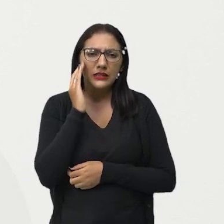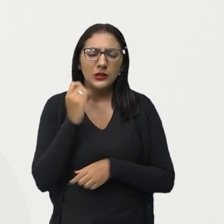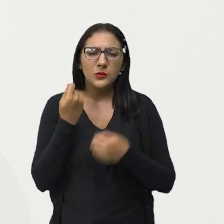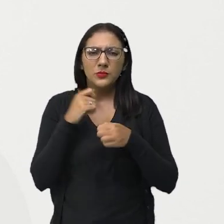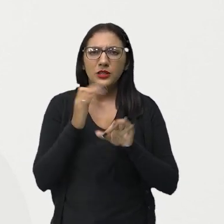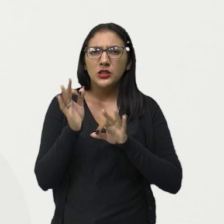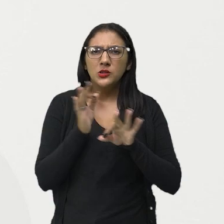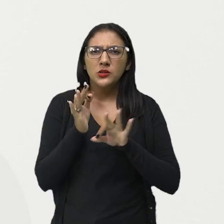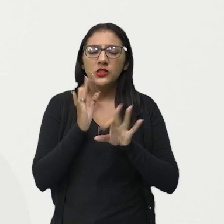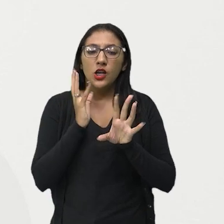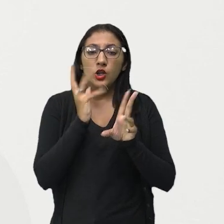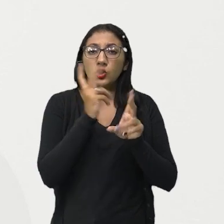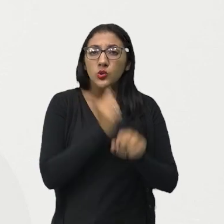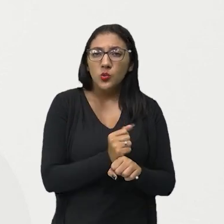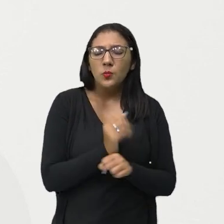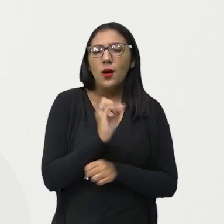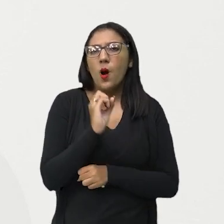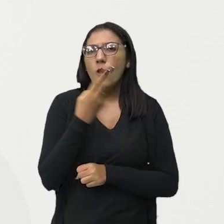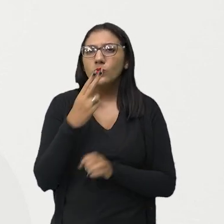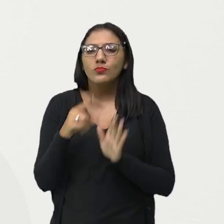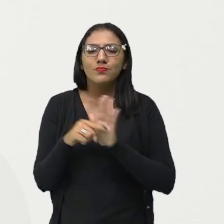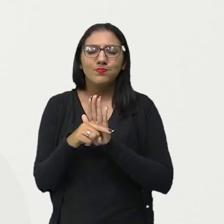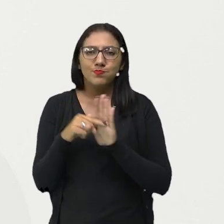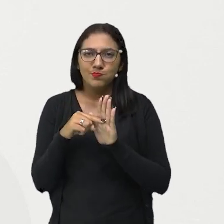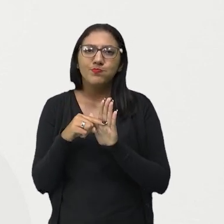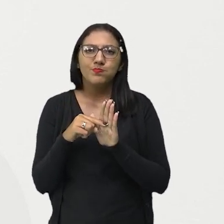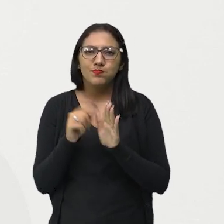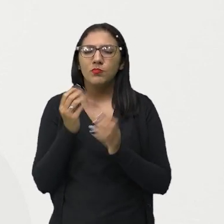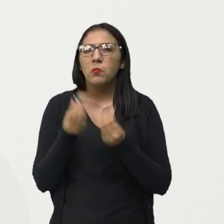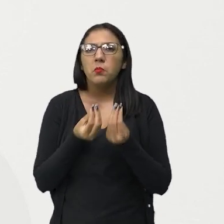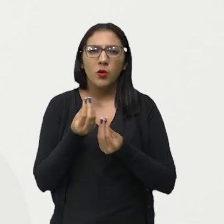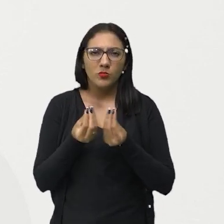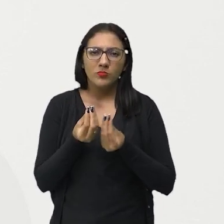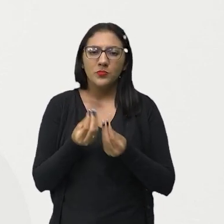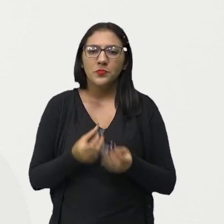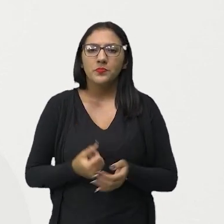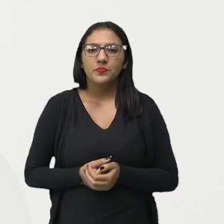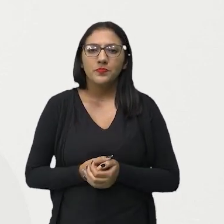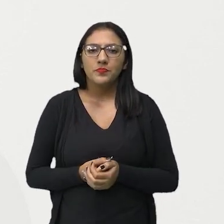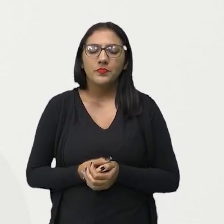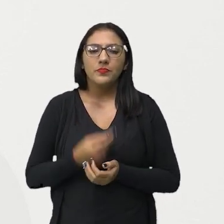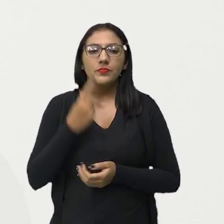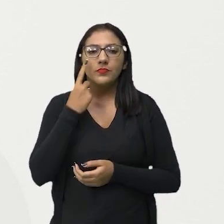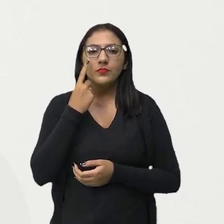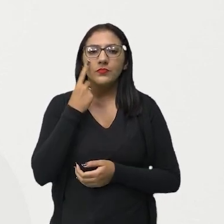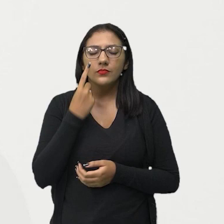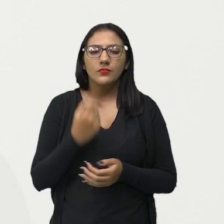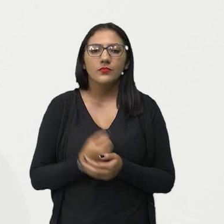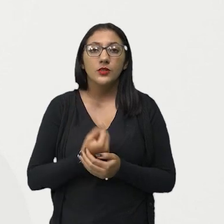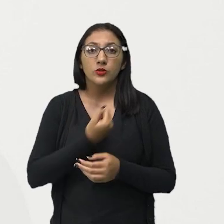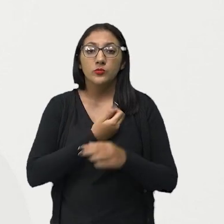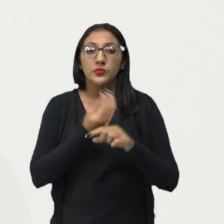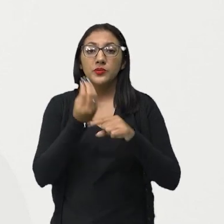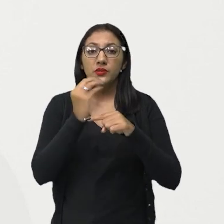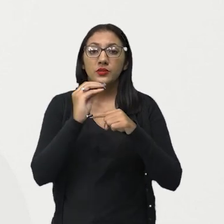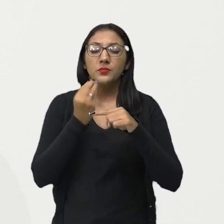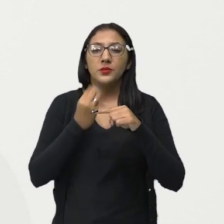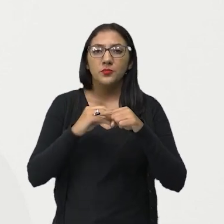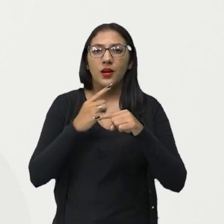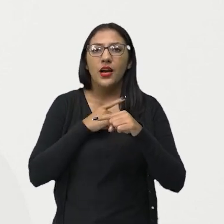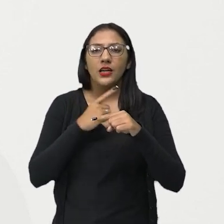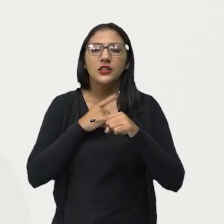que somar ou tenho que subtrair? O que você acha? Como ele está falando aí, qual fração do